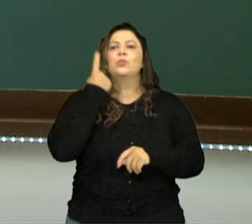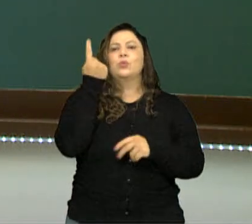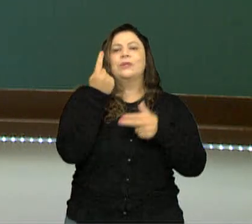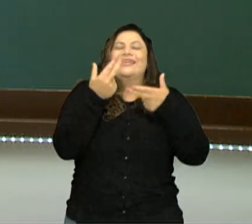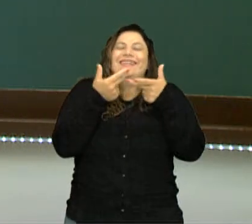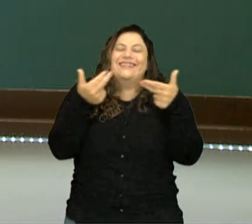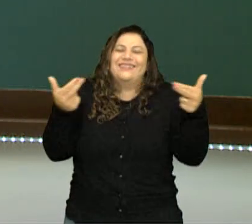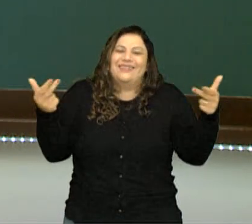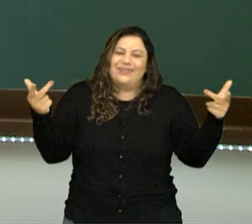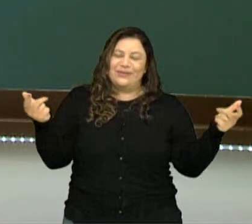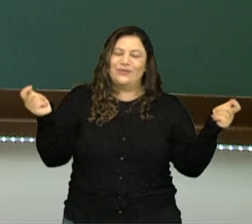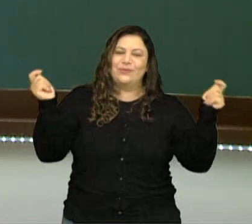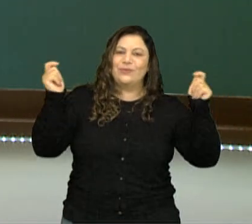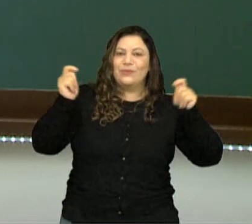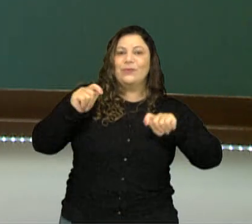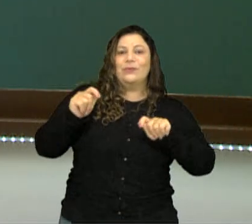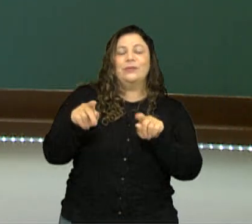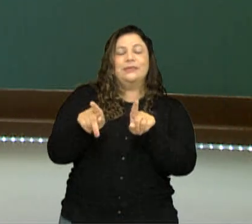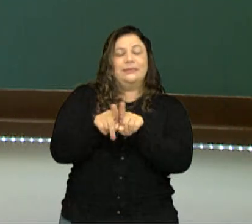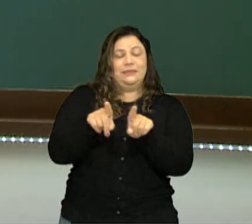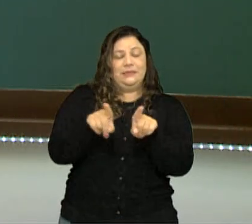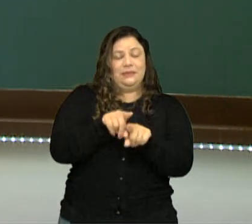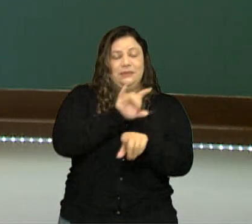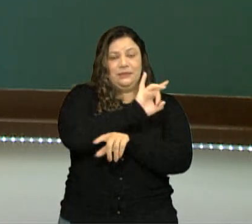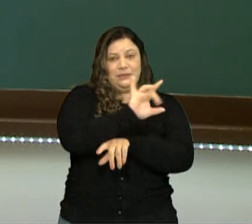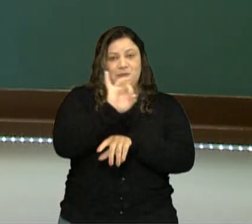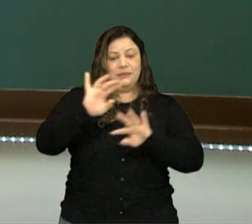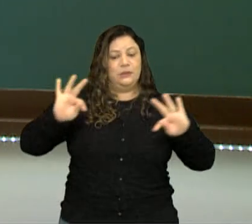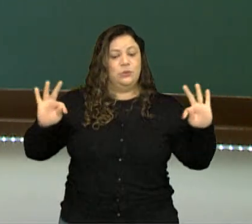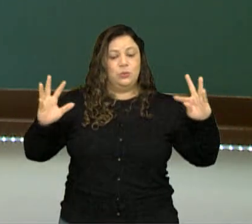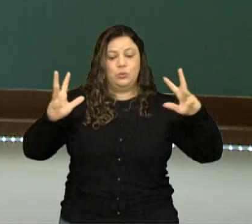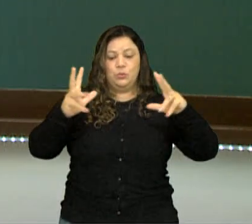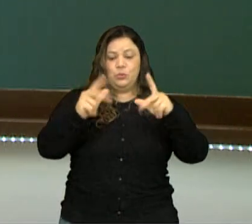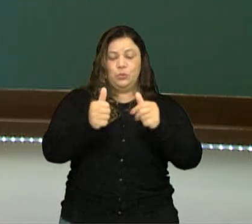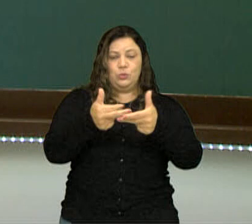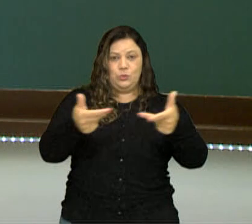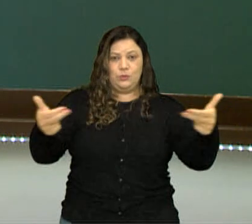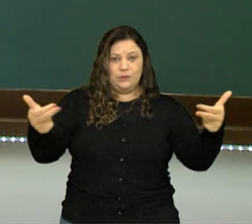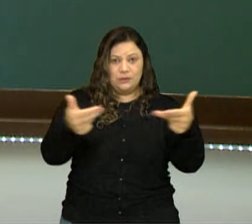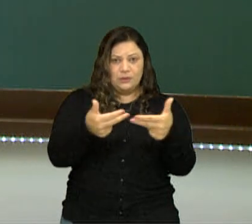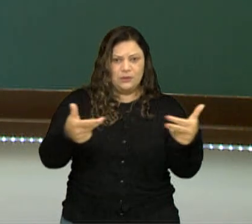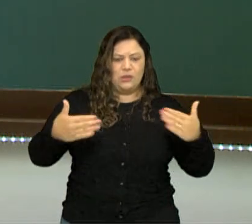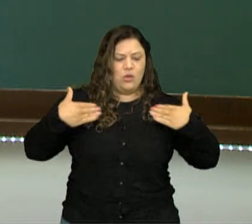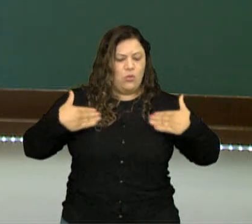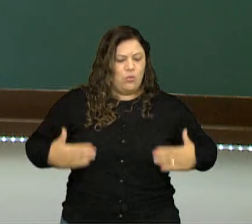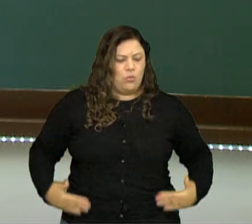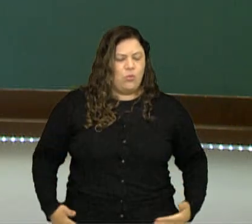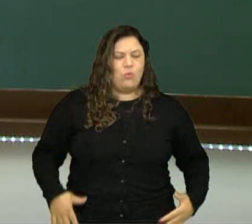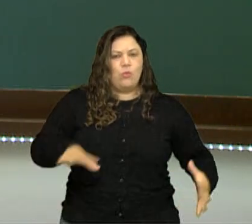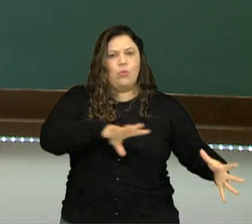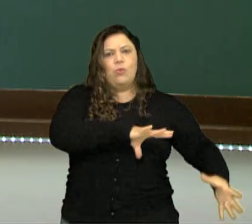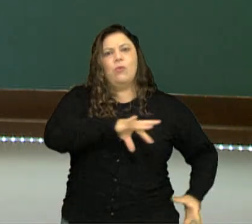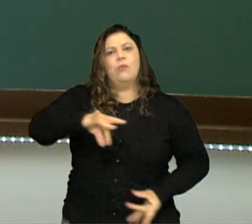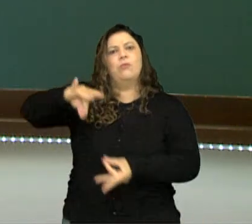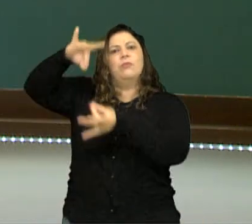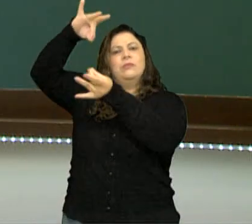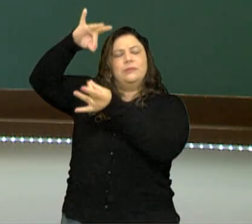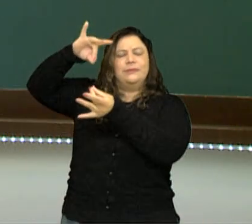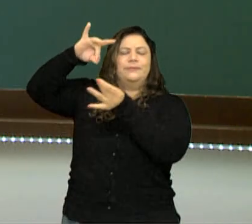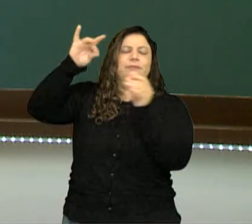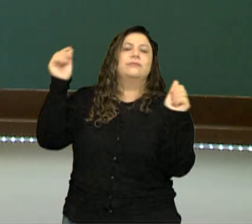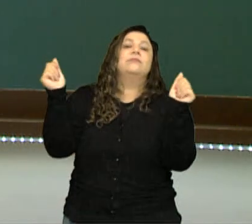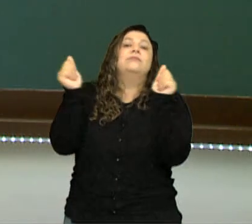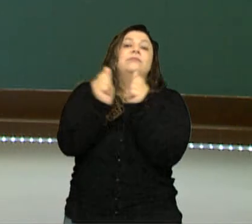que é causa de si mesma, causa de todas as coisas, corpo e alma estão